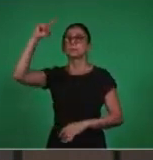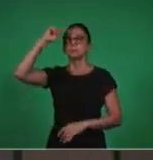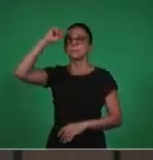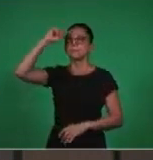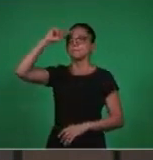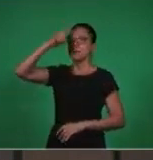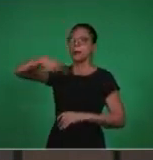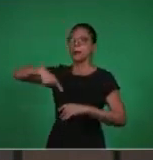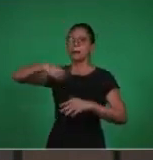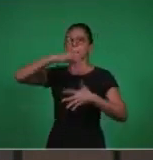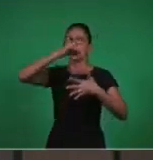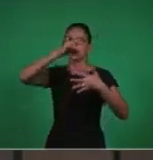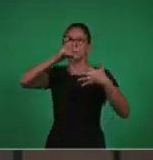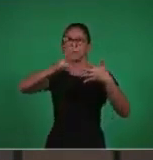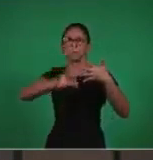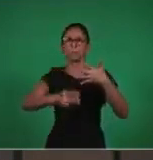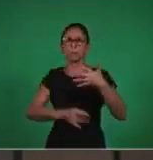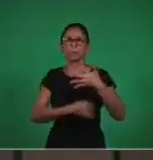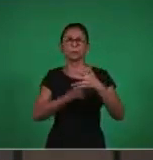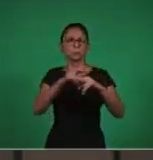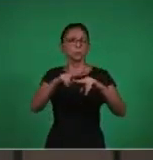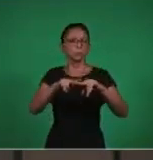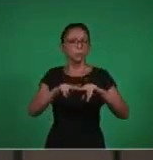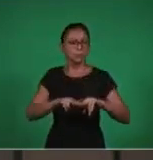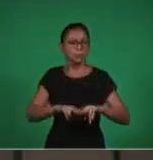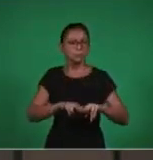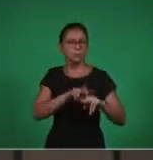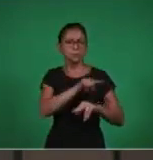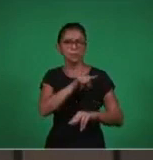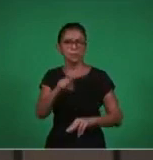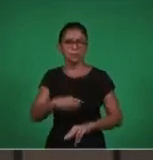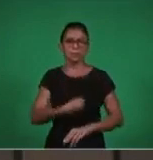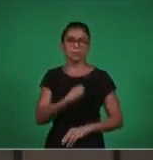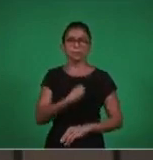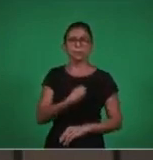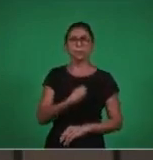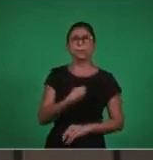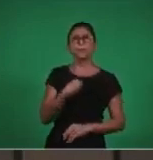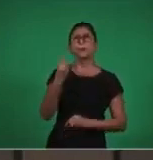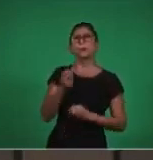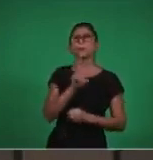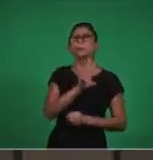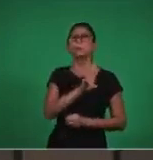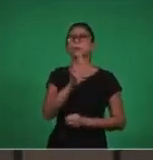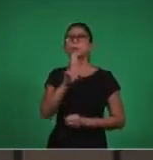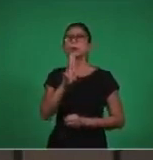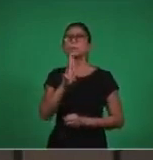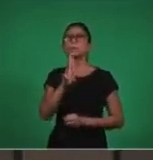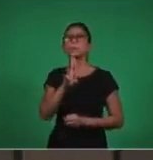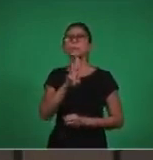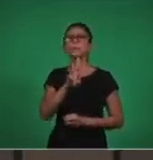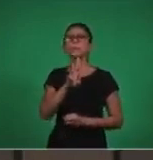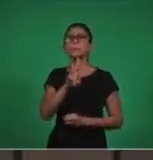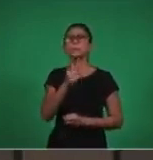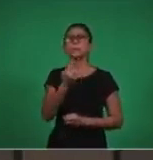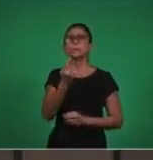para isso. Como se chama a soma desses recursos que Deus enviou ao mundo? Como é que se chama? Uma palavra só.